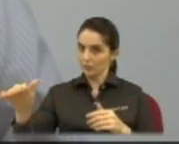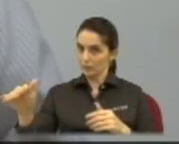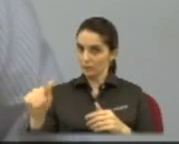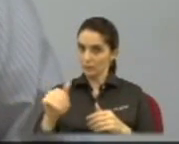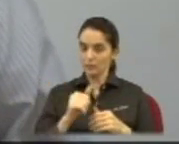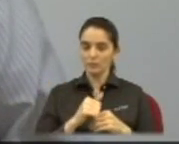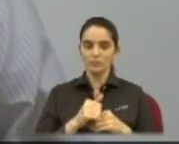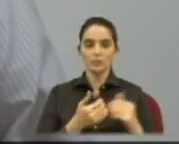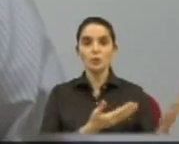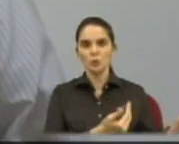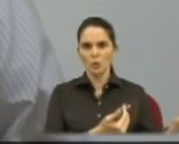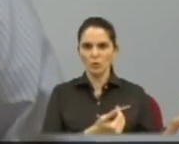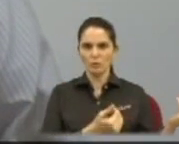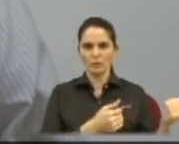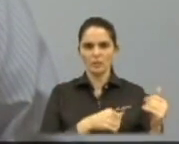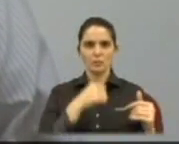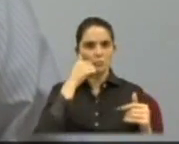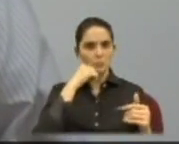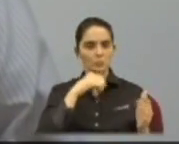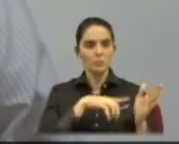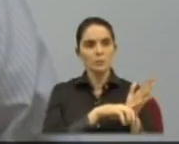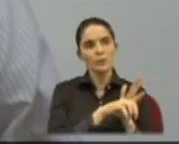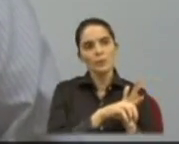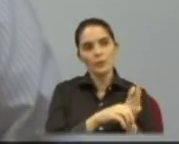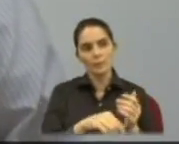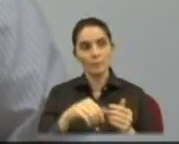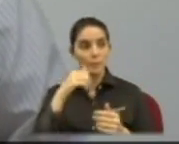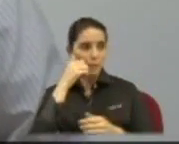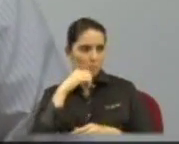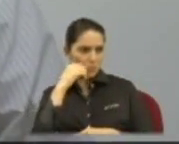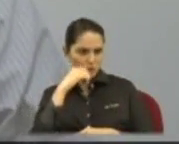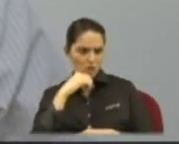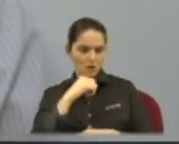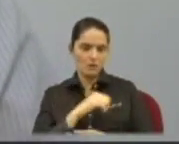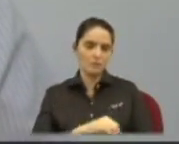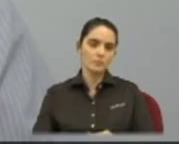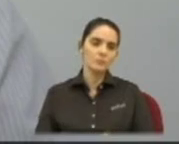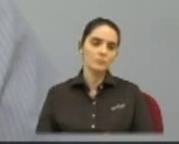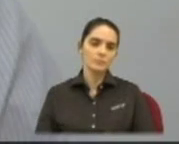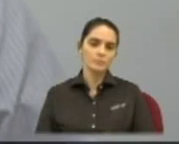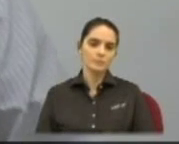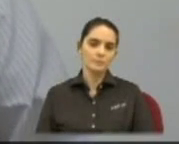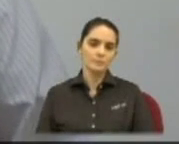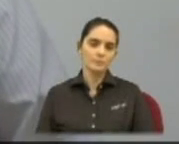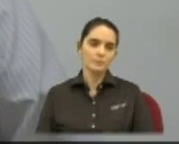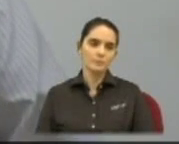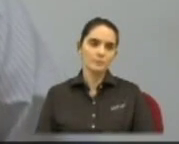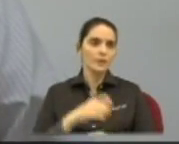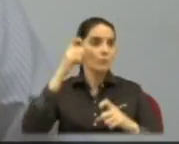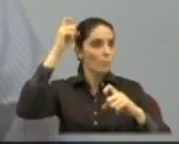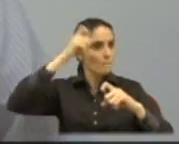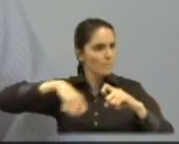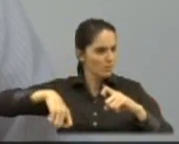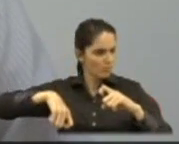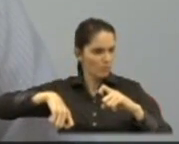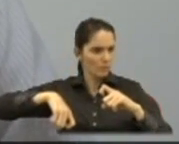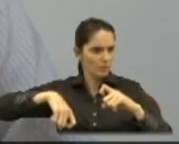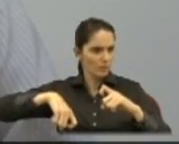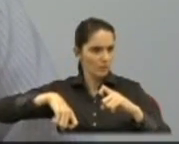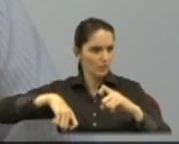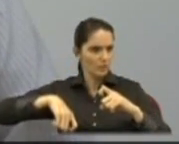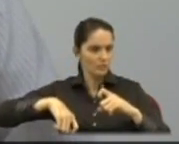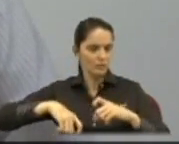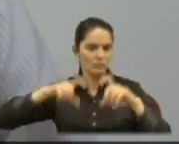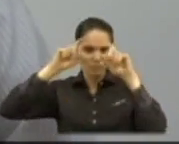nós mulheres, muitas vezes, muitas mulheres são estupradas,